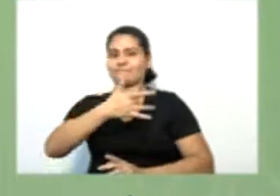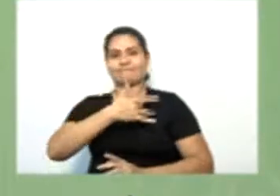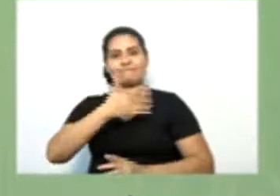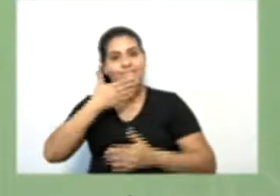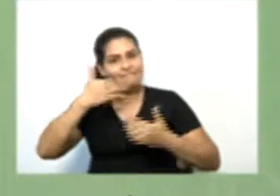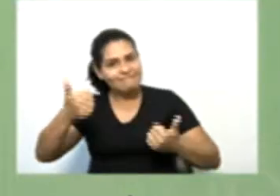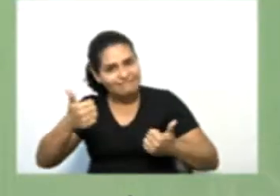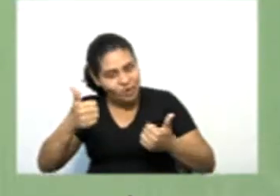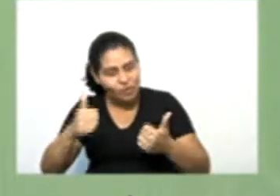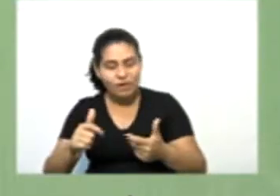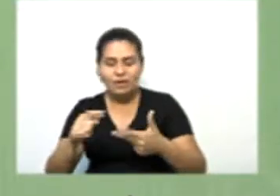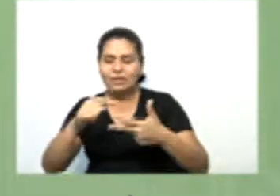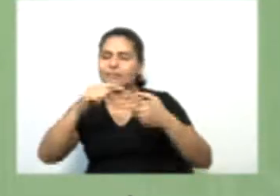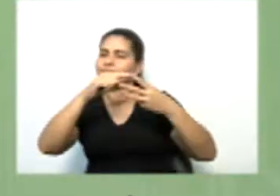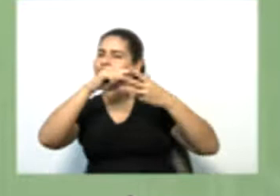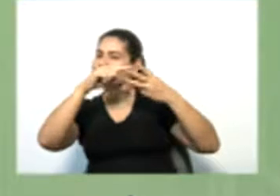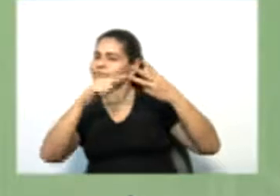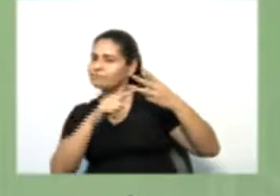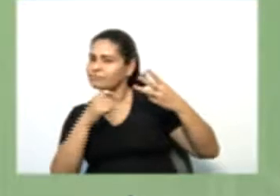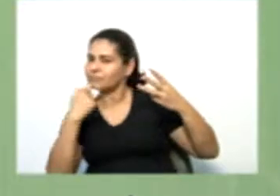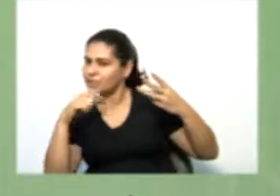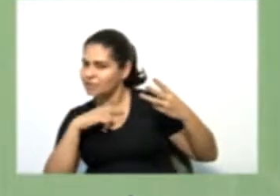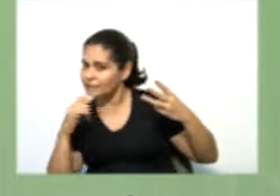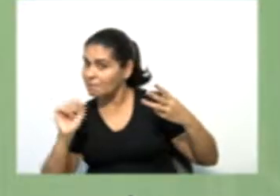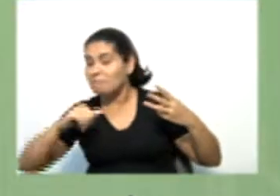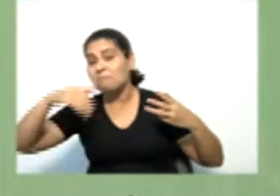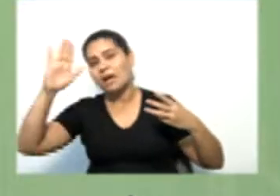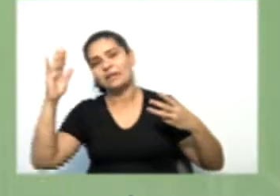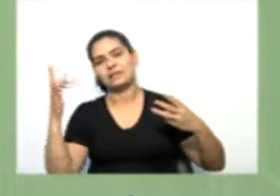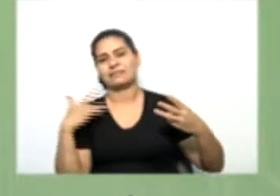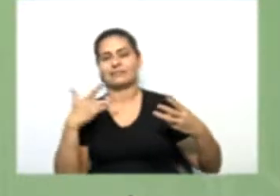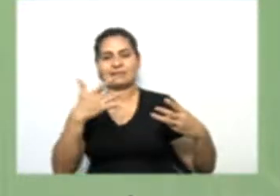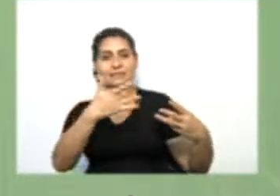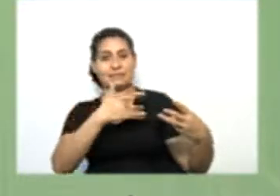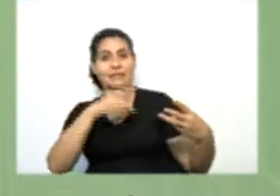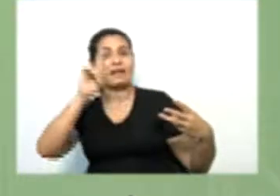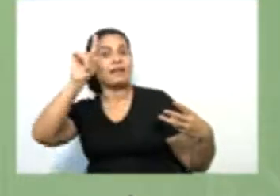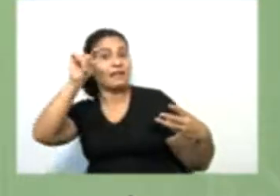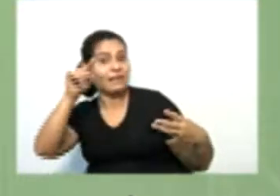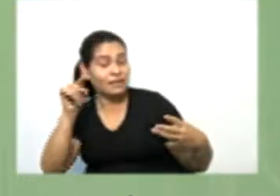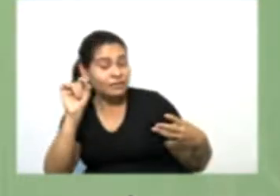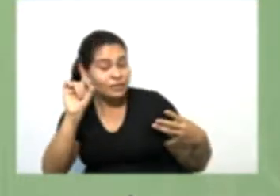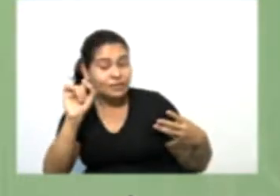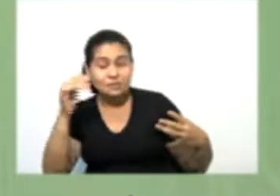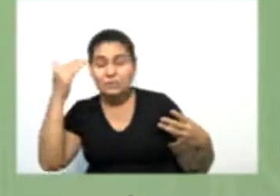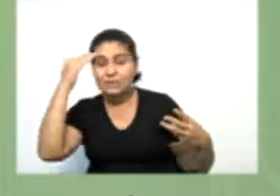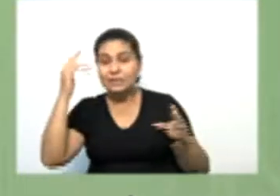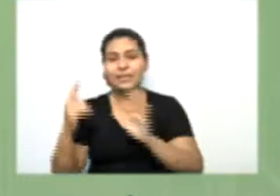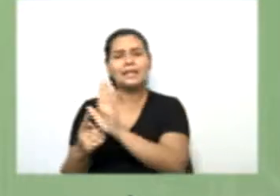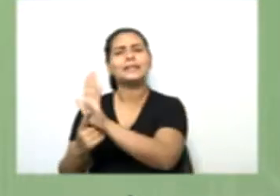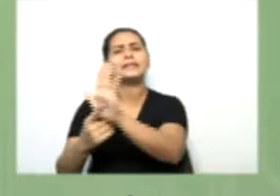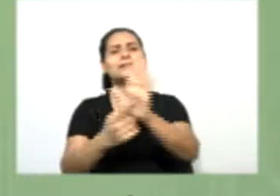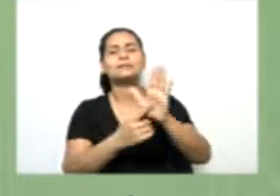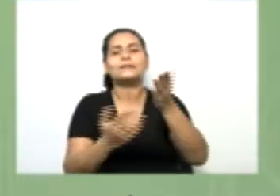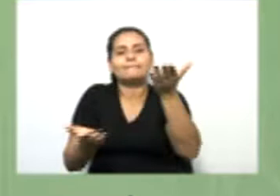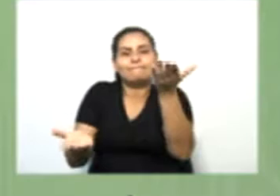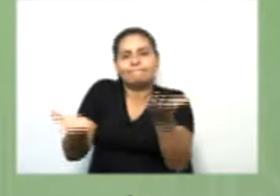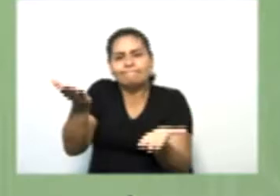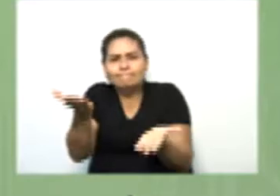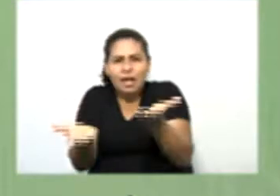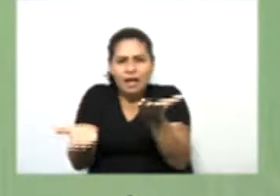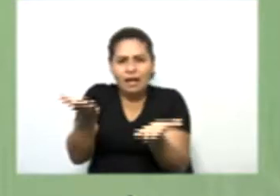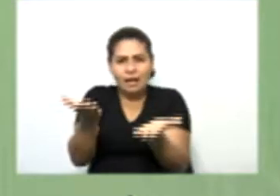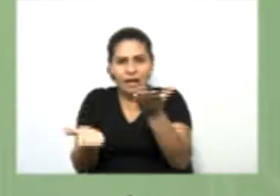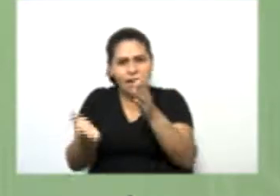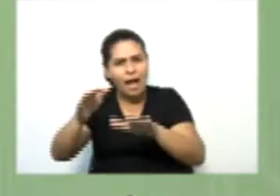saudavelmente, ok? As relações de negociação mais saudáveis são aquelas que apresentam equilíbrio. Acima